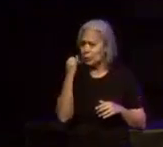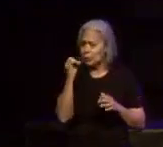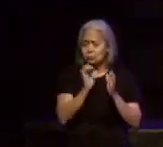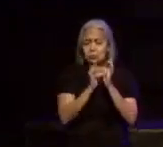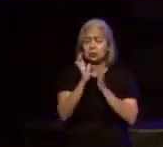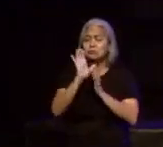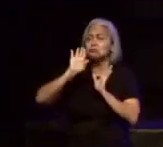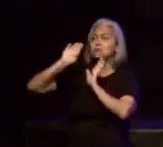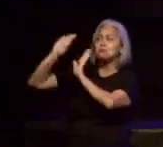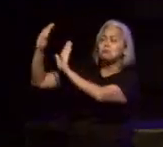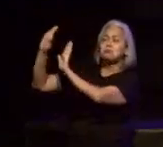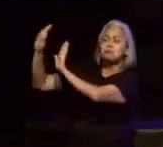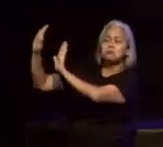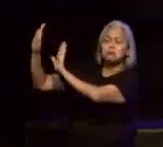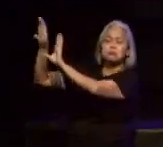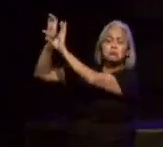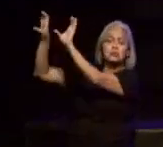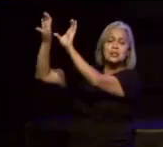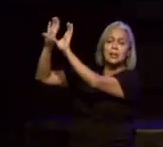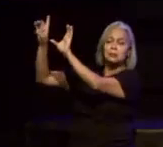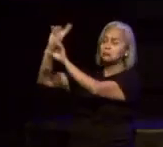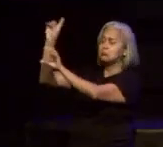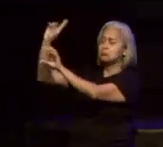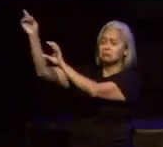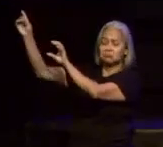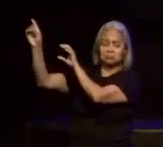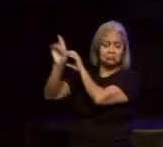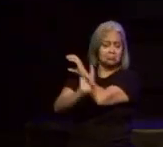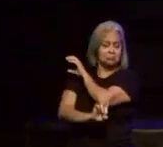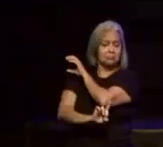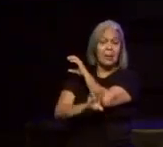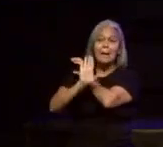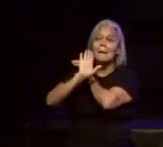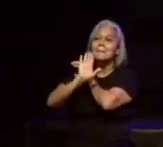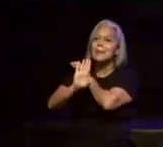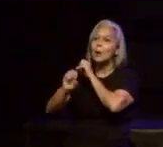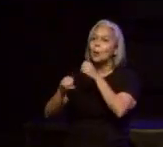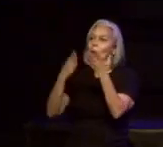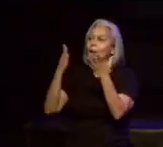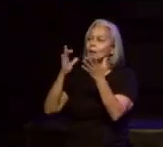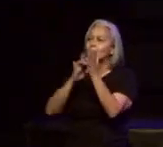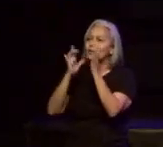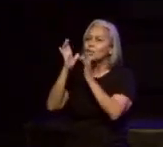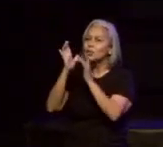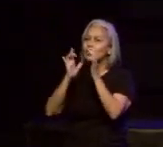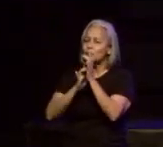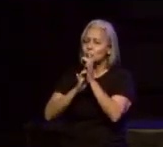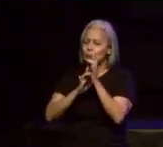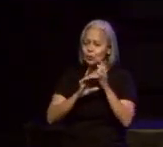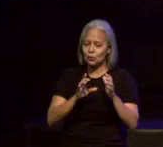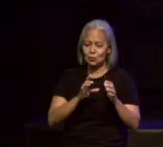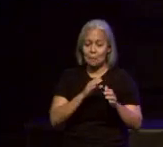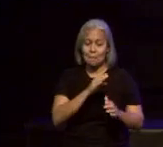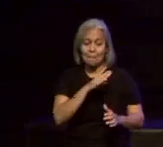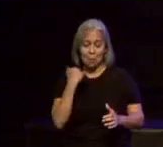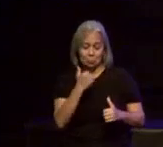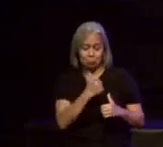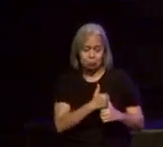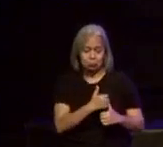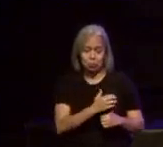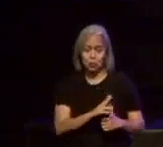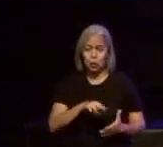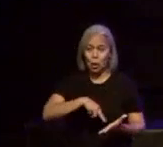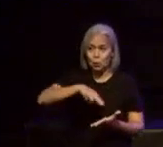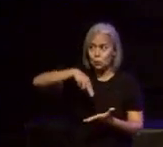céu. Mas quando Jesus deixa a terra, ele envia o seu Espírito para nos